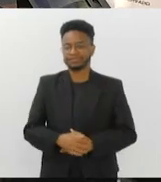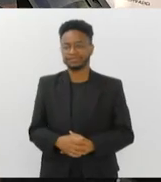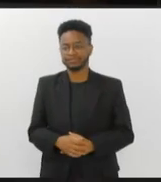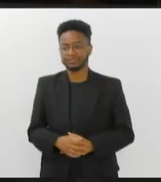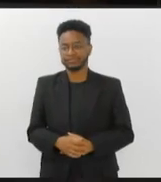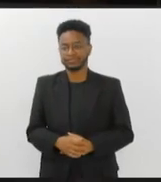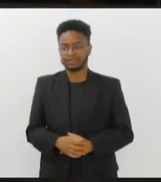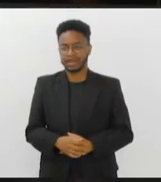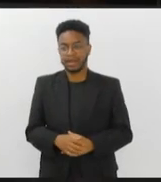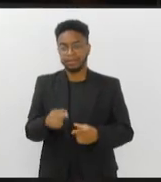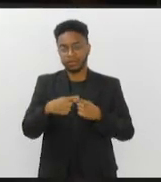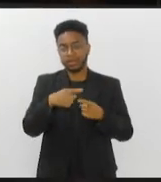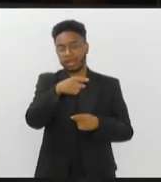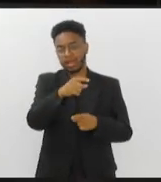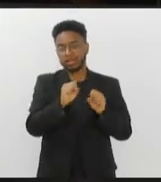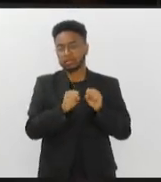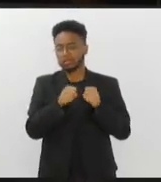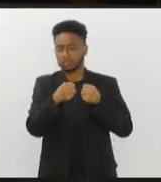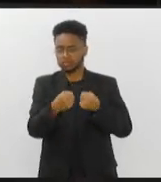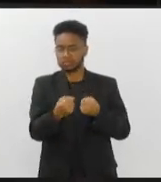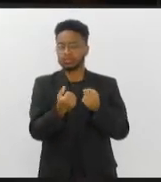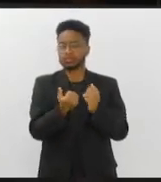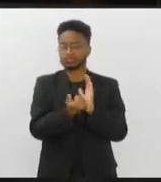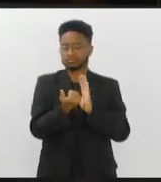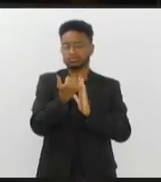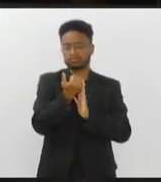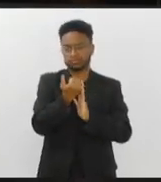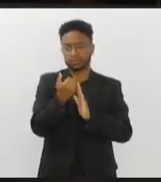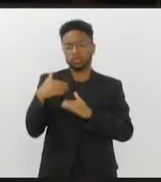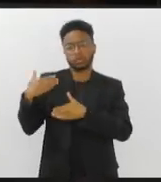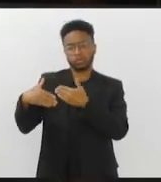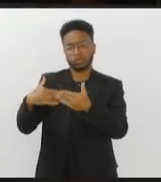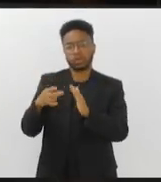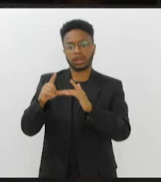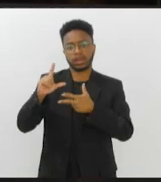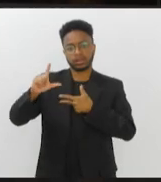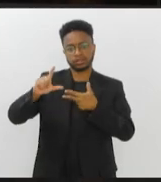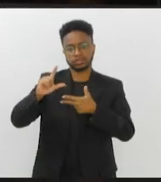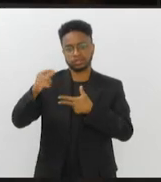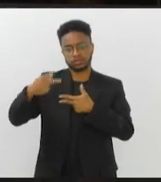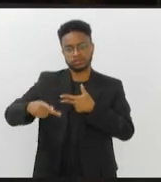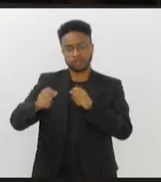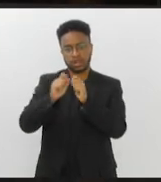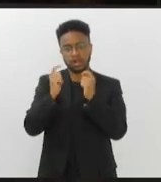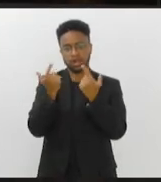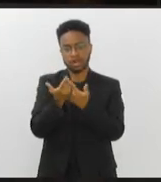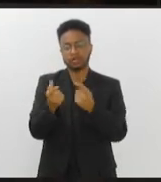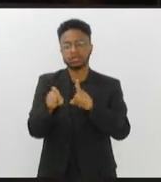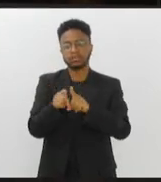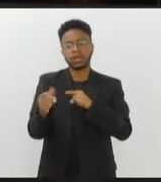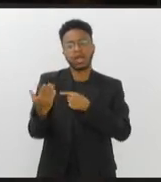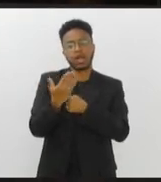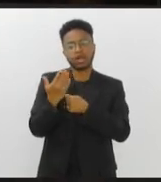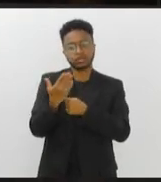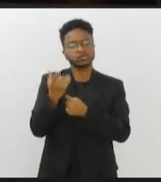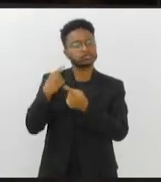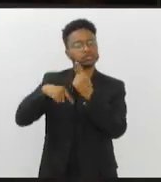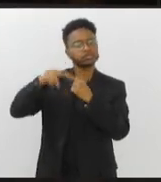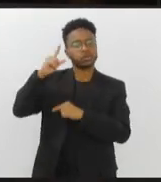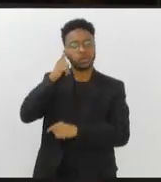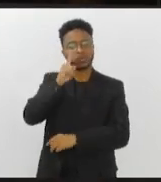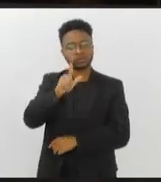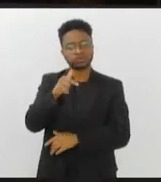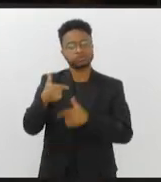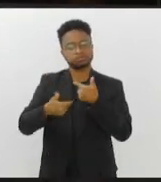Porque ela também tem contribuído muito no processo legislativo aqui da casa, sem nos ajudado a ter sucesso no nosso